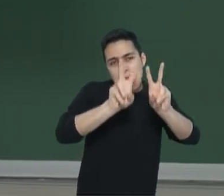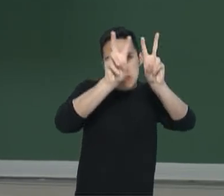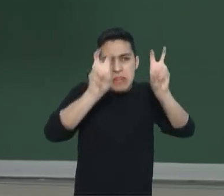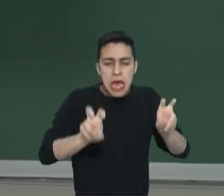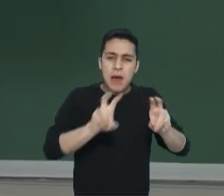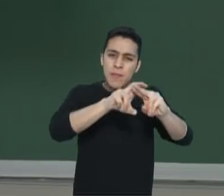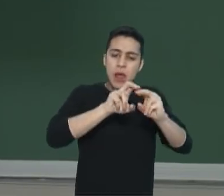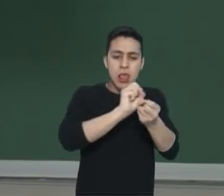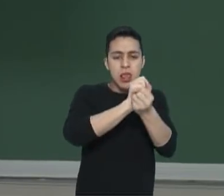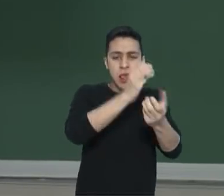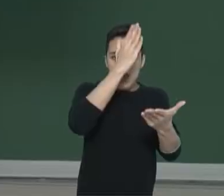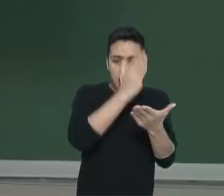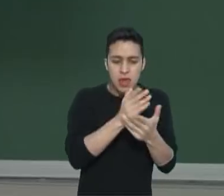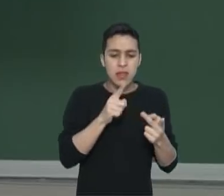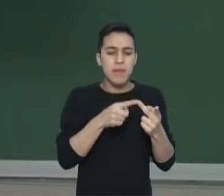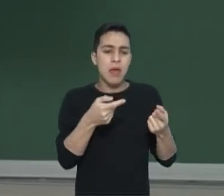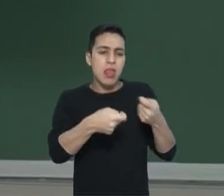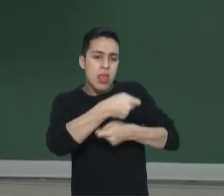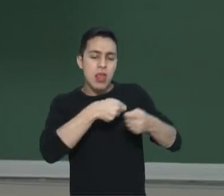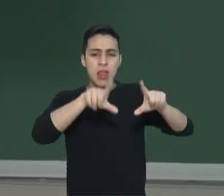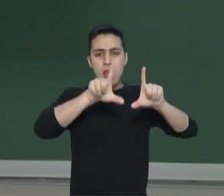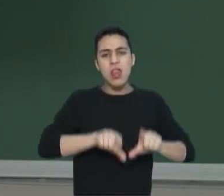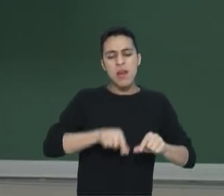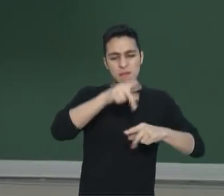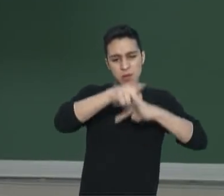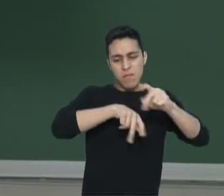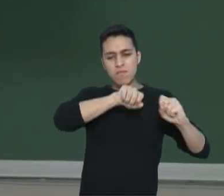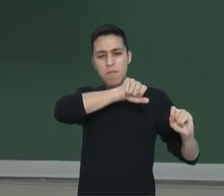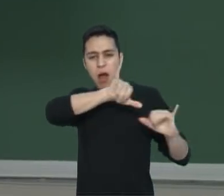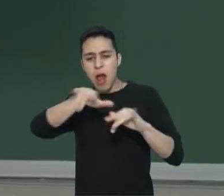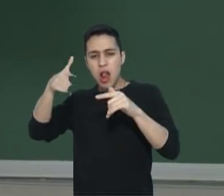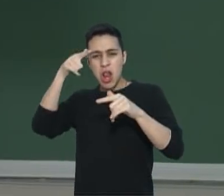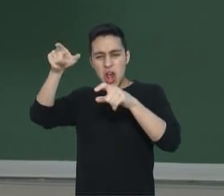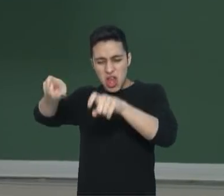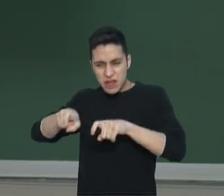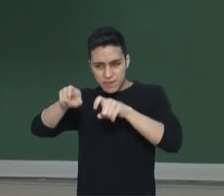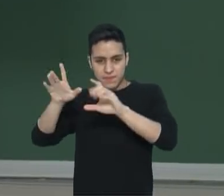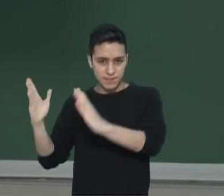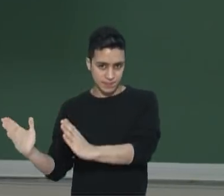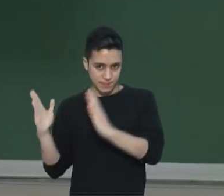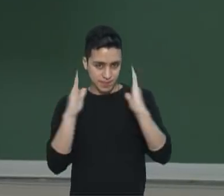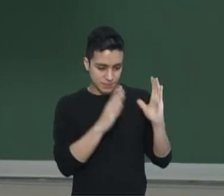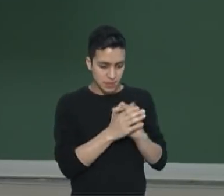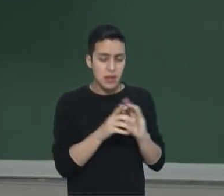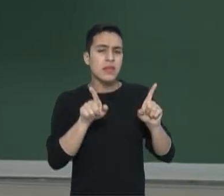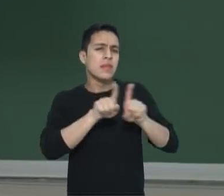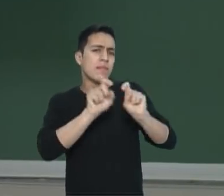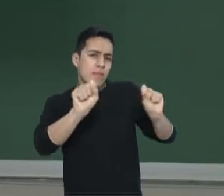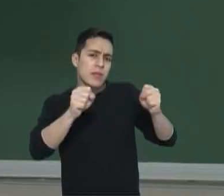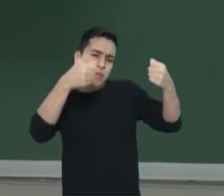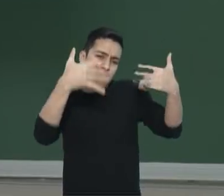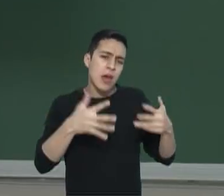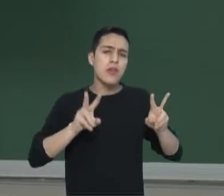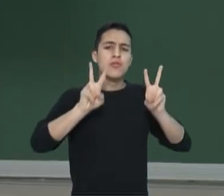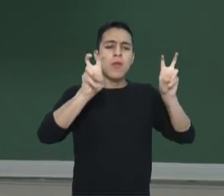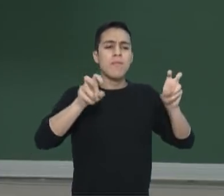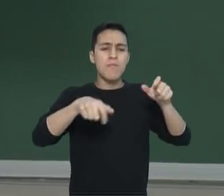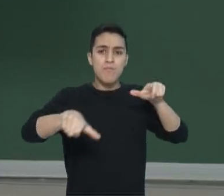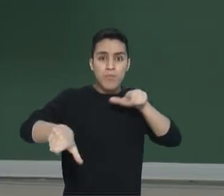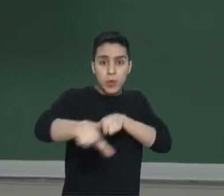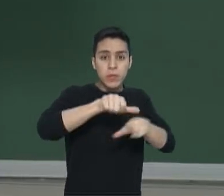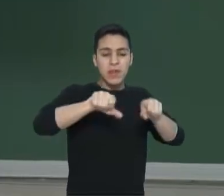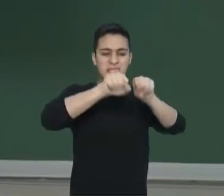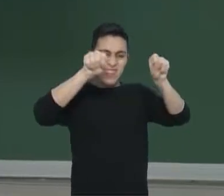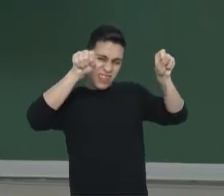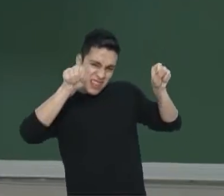e a regionalização da economia. Mas você também poderia falar da mudança do sistema, né, administrativo, onde se